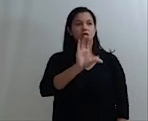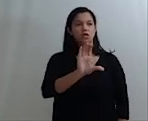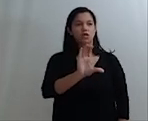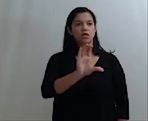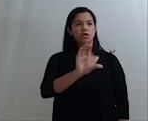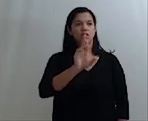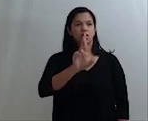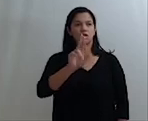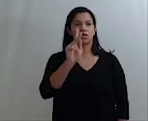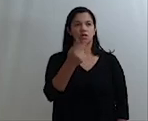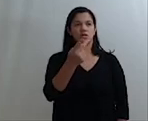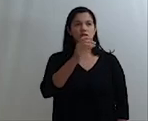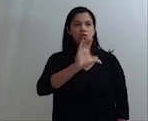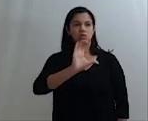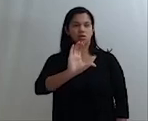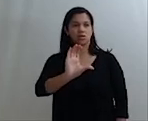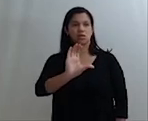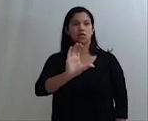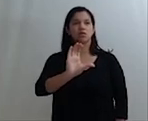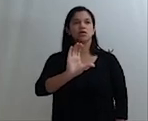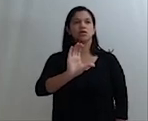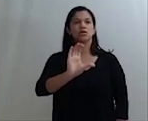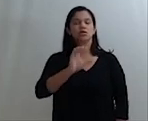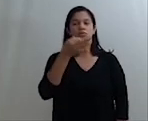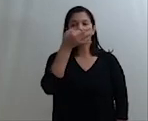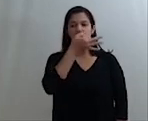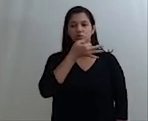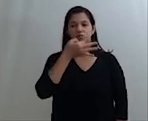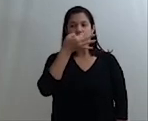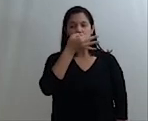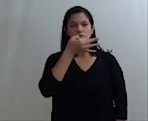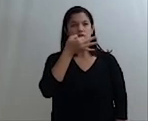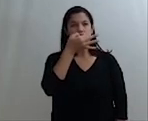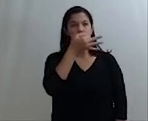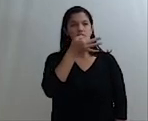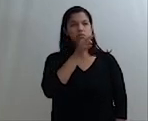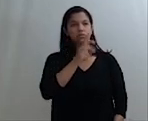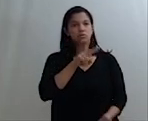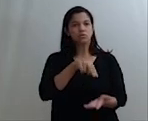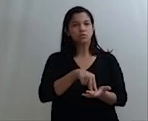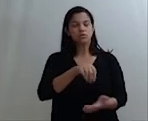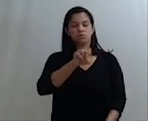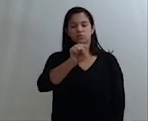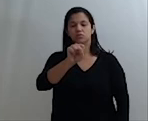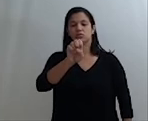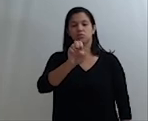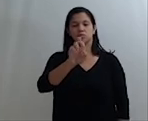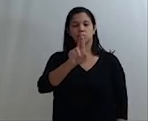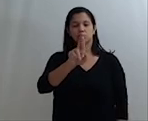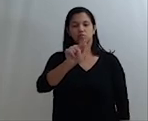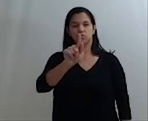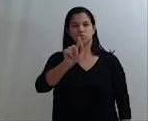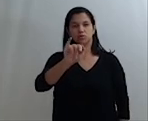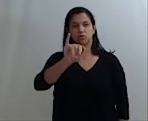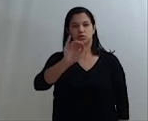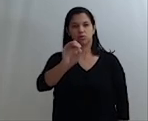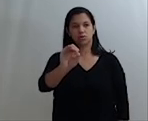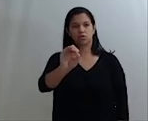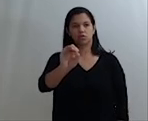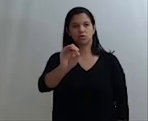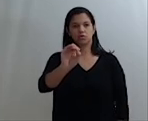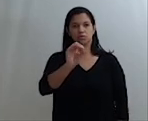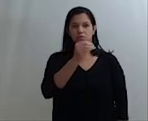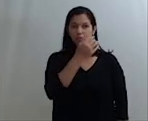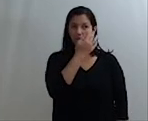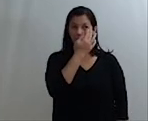532 sustentação oral pelo Dr Sérgio Ferreira Vanderlei e